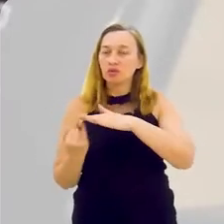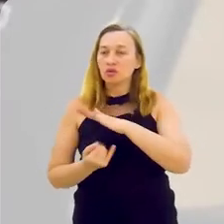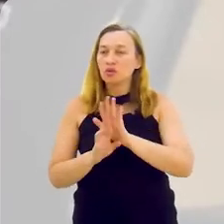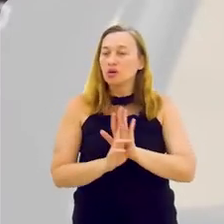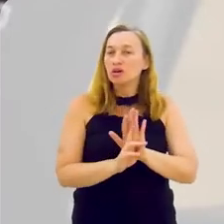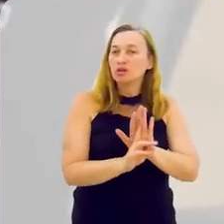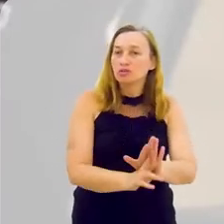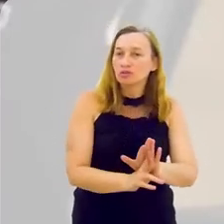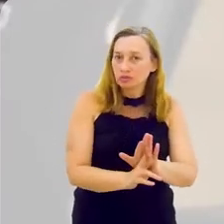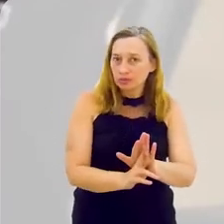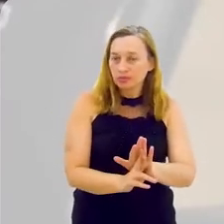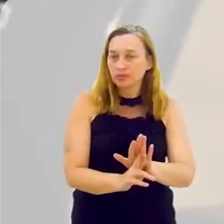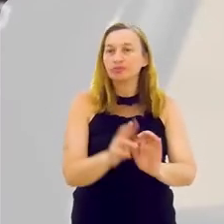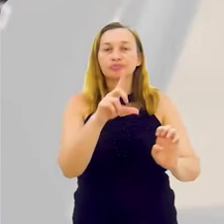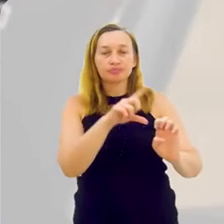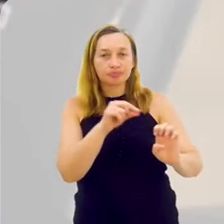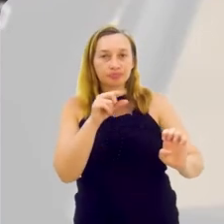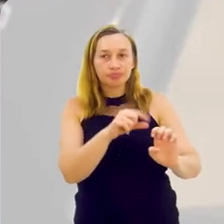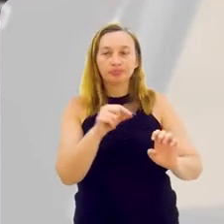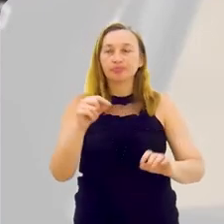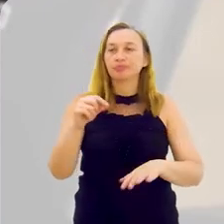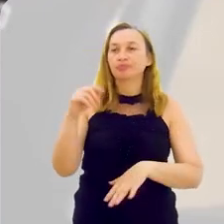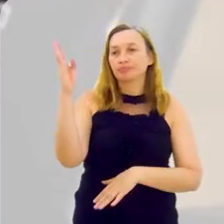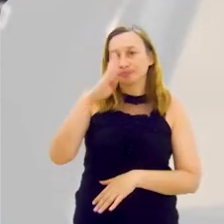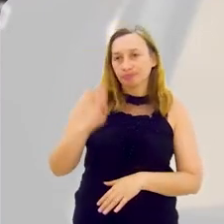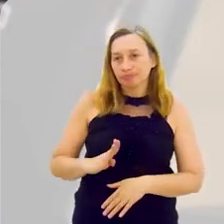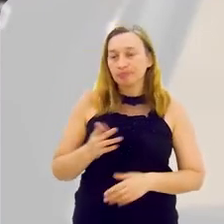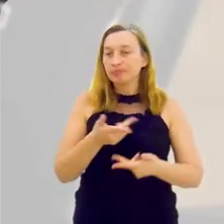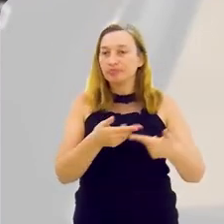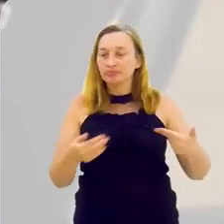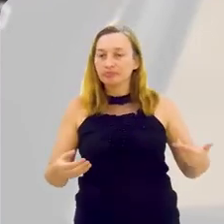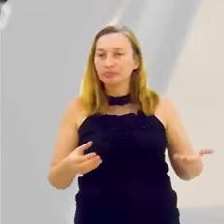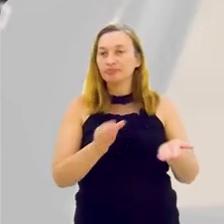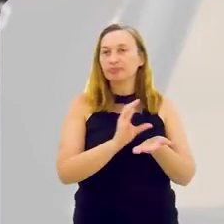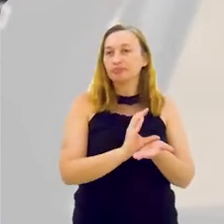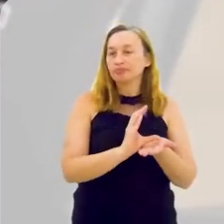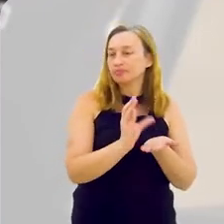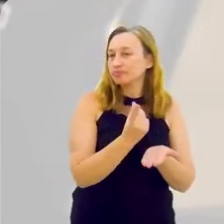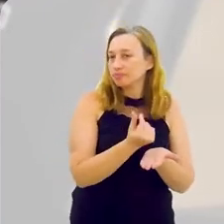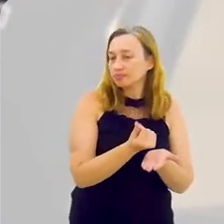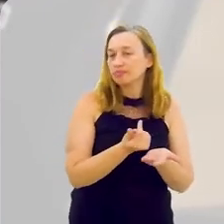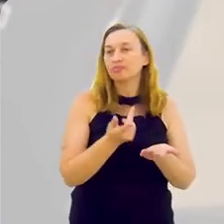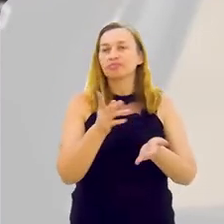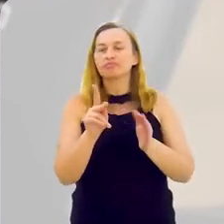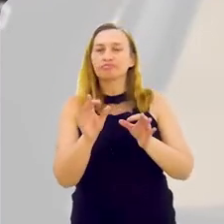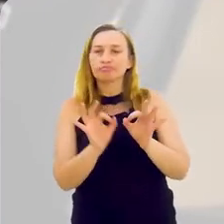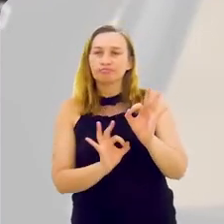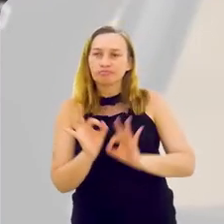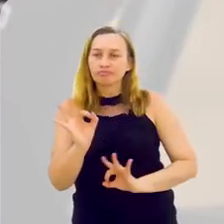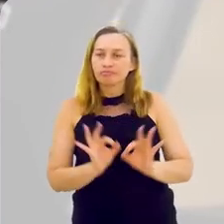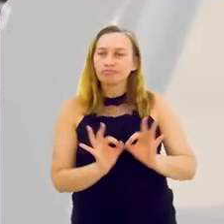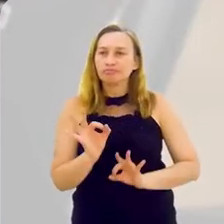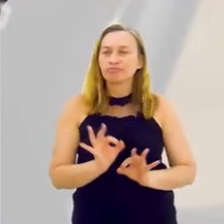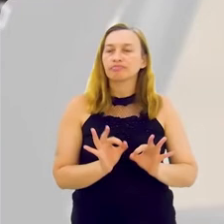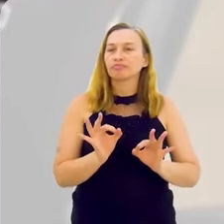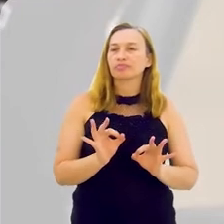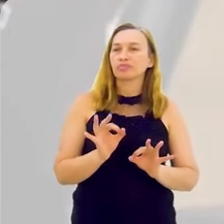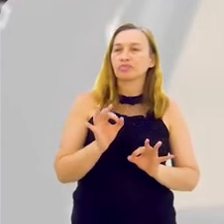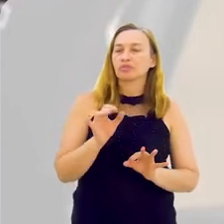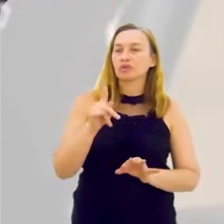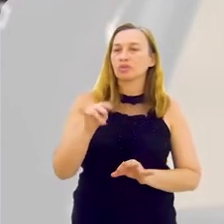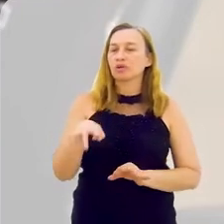ele é a instituição responsável pelo fomento do empreendedorismo no Brasil e tem vários recursos, sejam